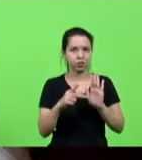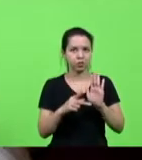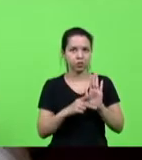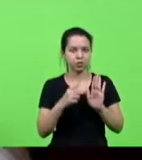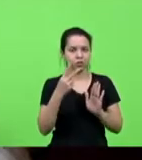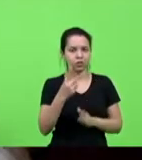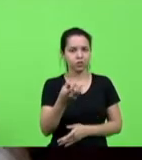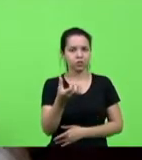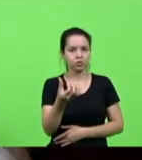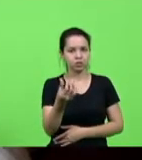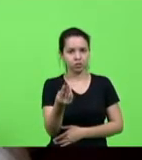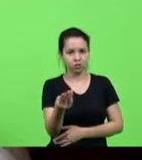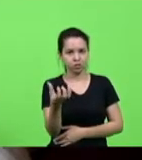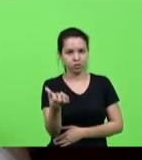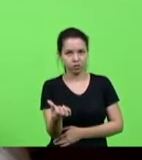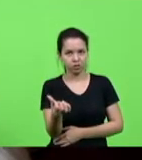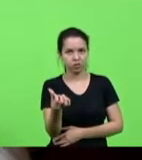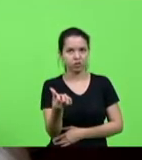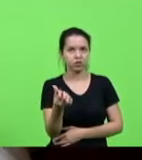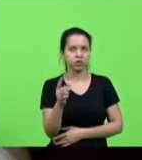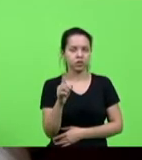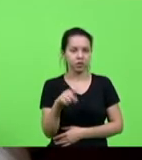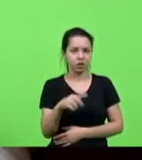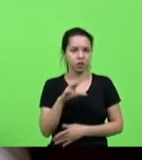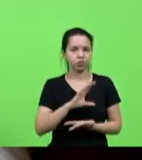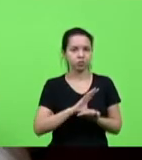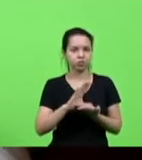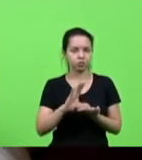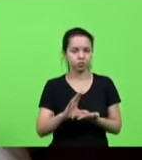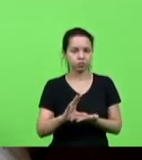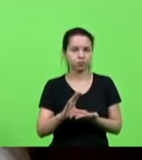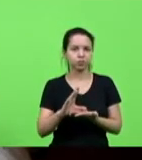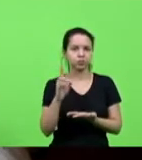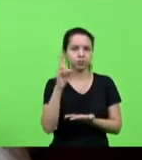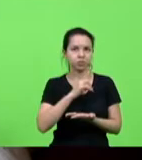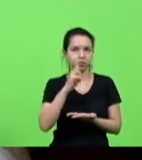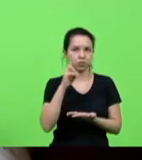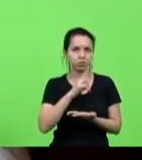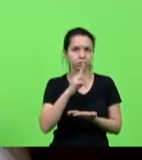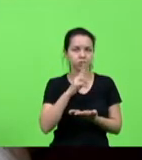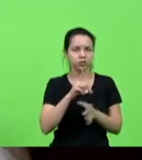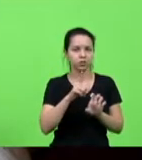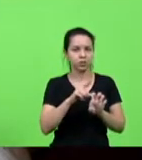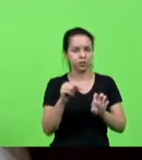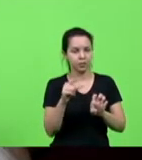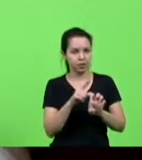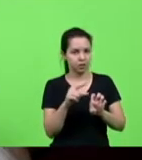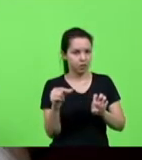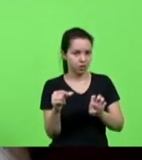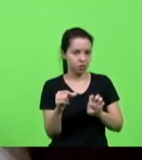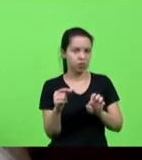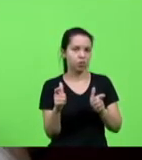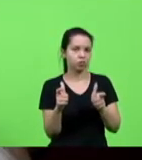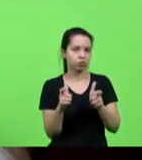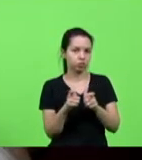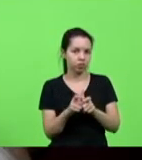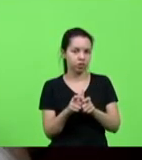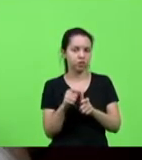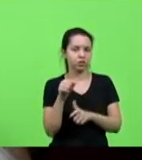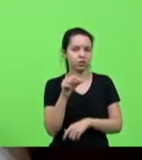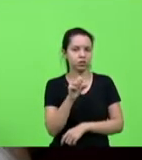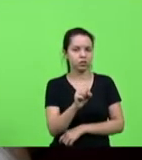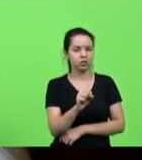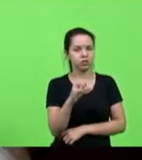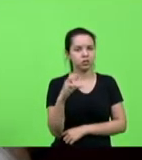236 e que é um auxílio emergencial para os microempreendedores de Santa Catarina. Nosso estado, como